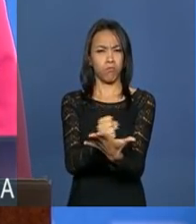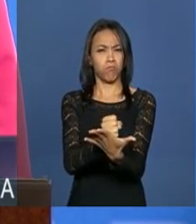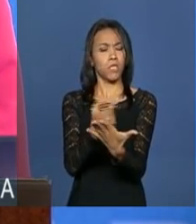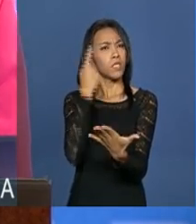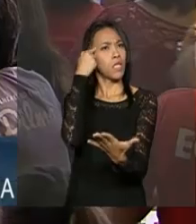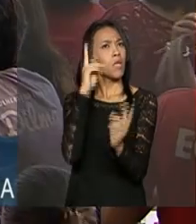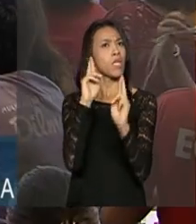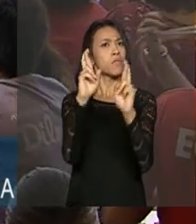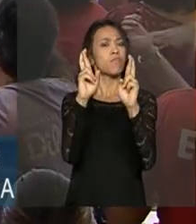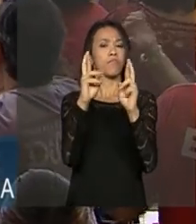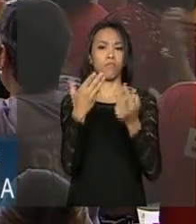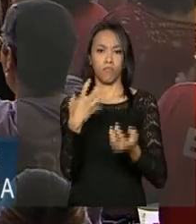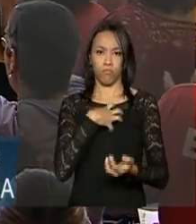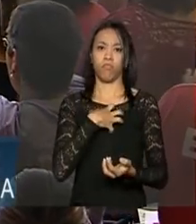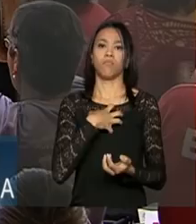a